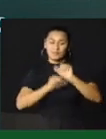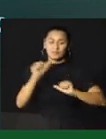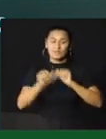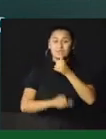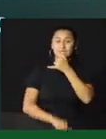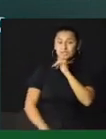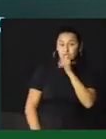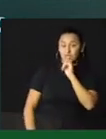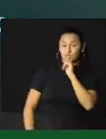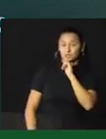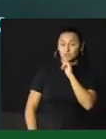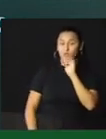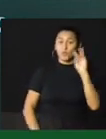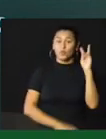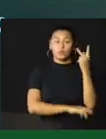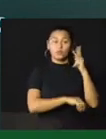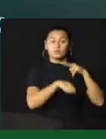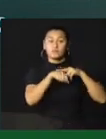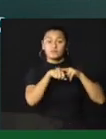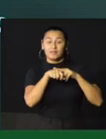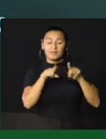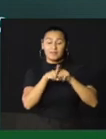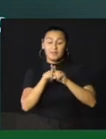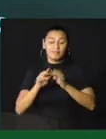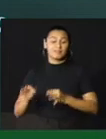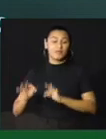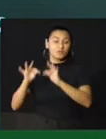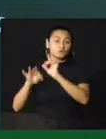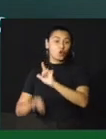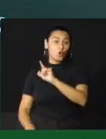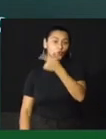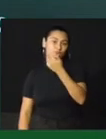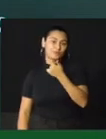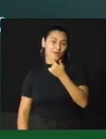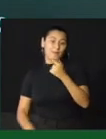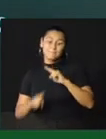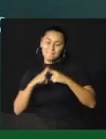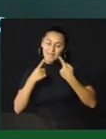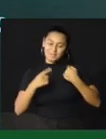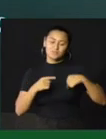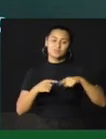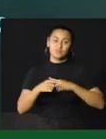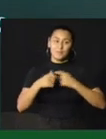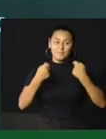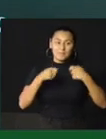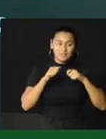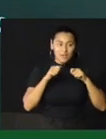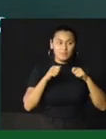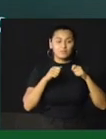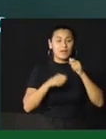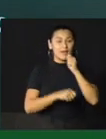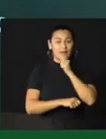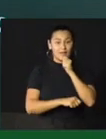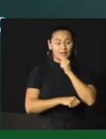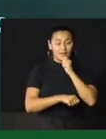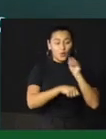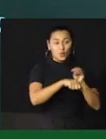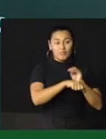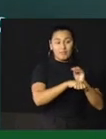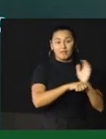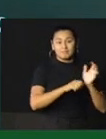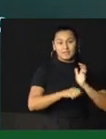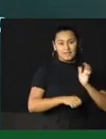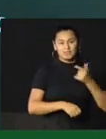hidrogênio Verde em outras tecnologias mas sem abrir mão das nossas riquezas porque para inclusive